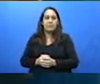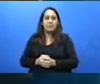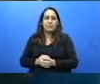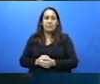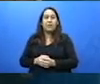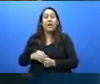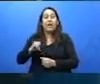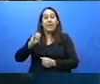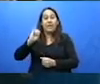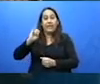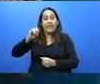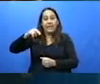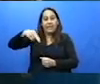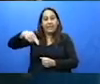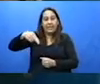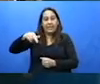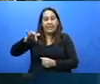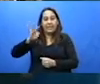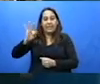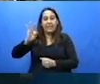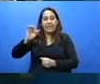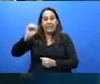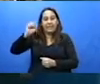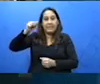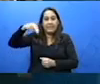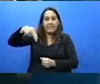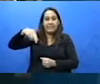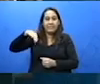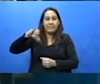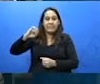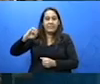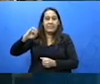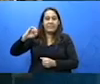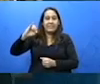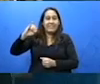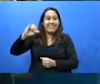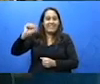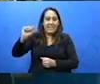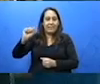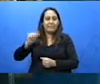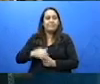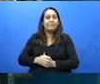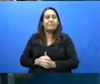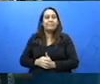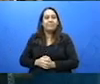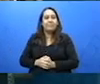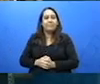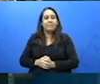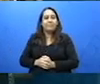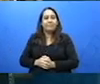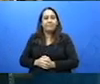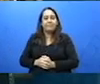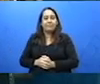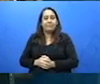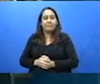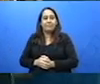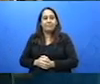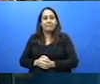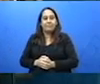da vida? A infância, né? Então, vamos escrever da